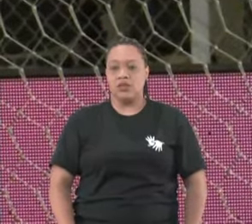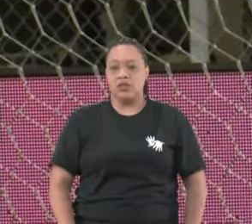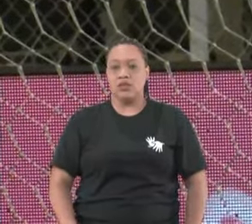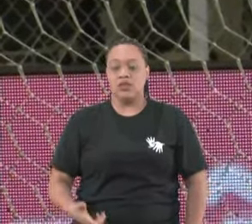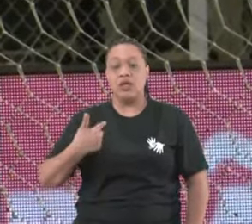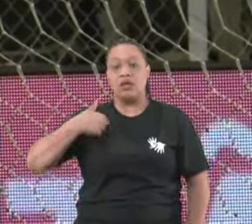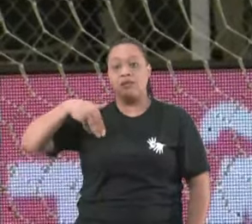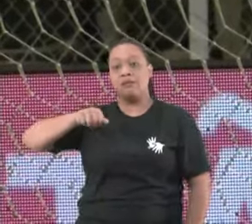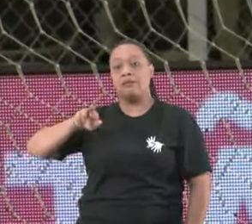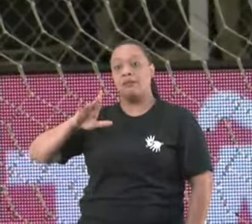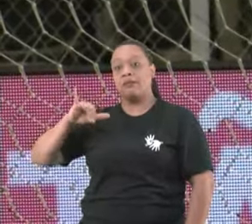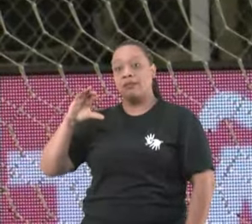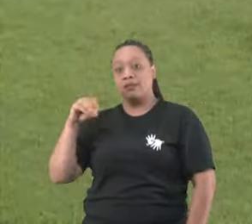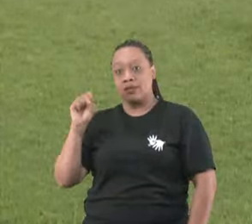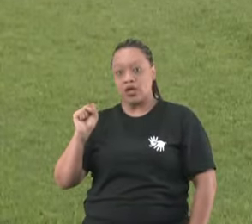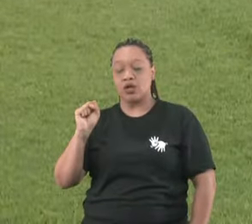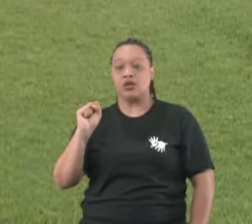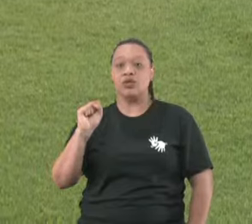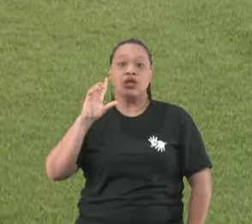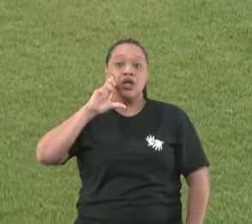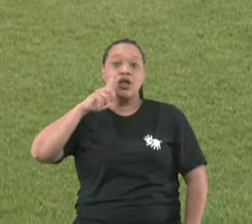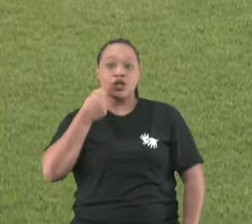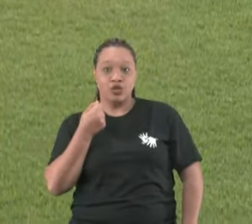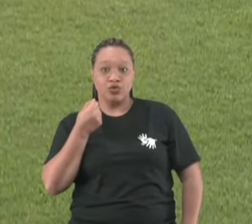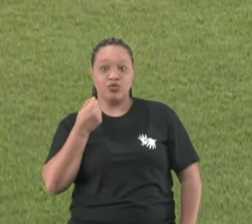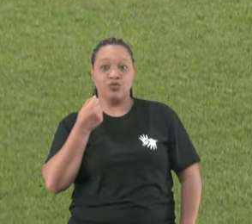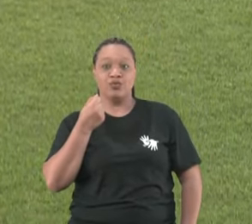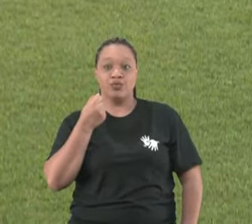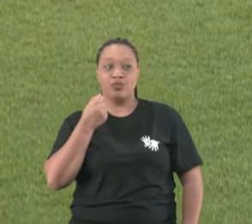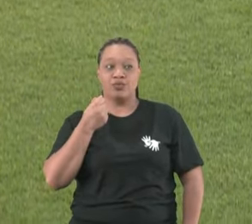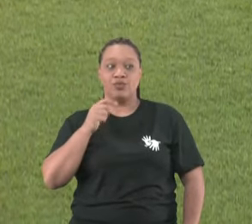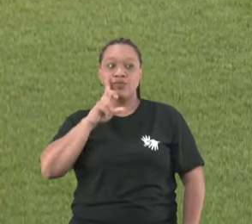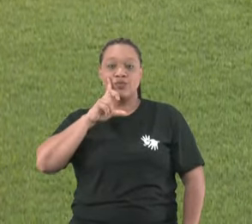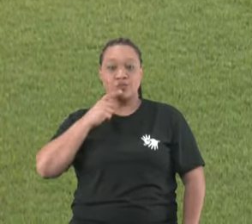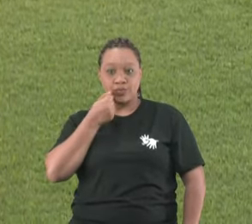Marcos Aurélio Corrêa, em Aracaju.